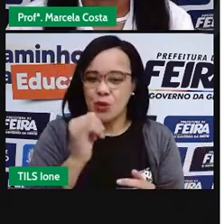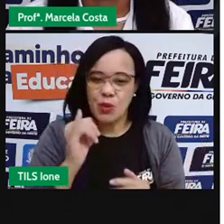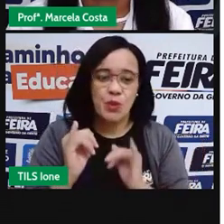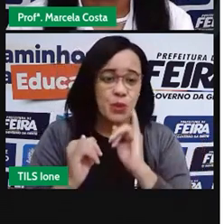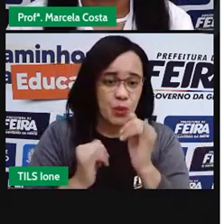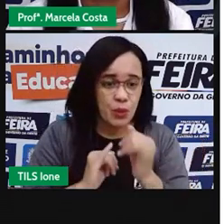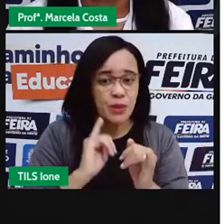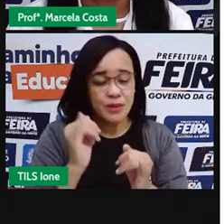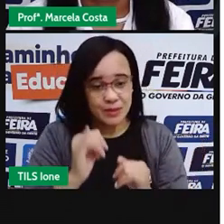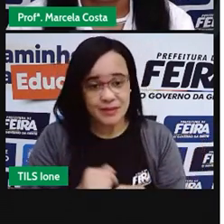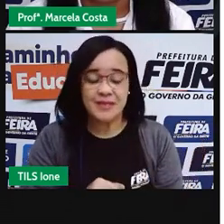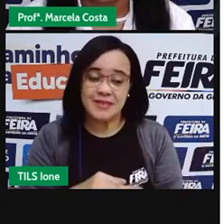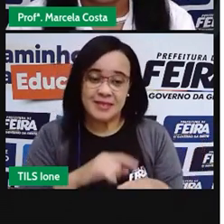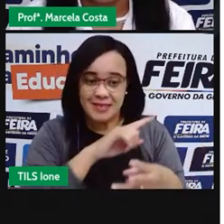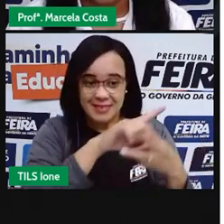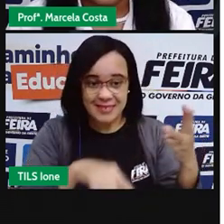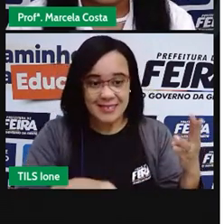Porquinhos.